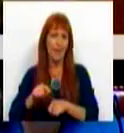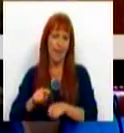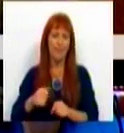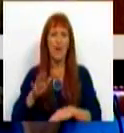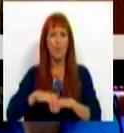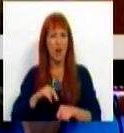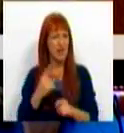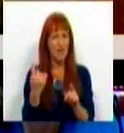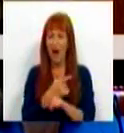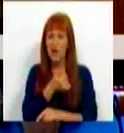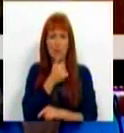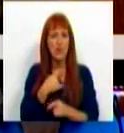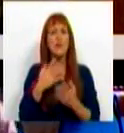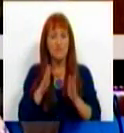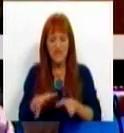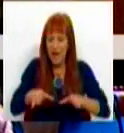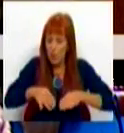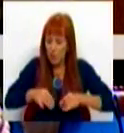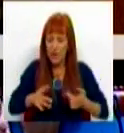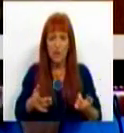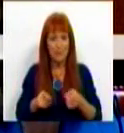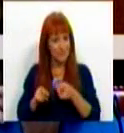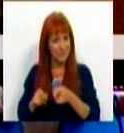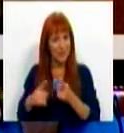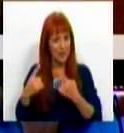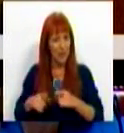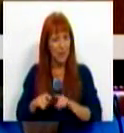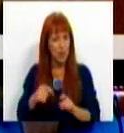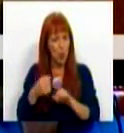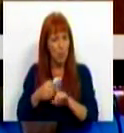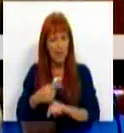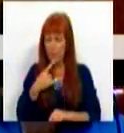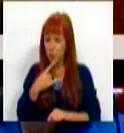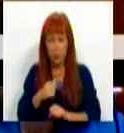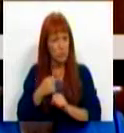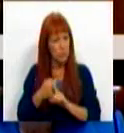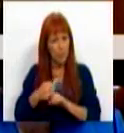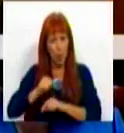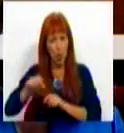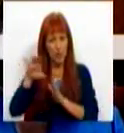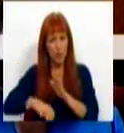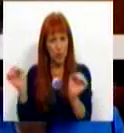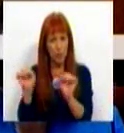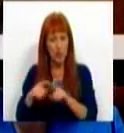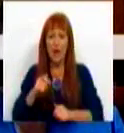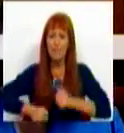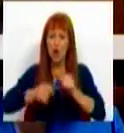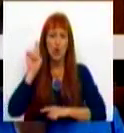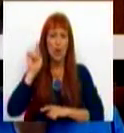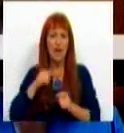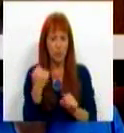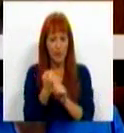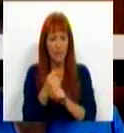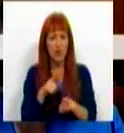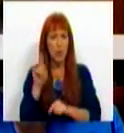a par das várias medidas que têm que ser adotadas, temos que ter um combate muito sério contra a precariedade, a melhoria da qualidade do